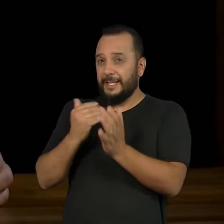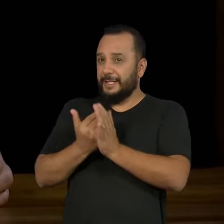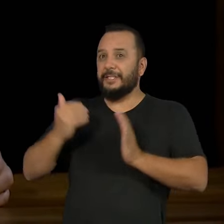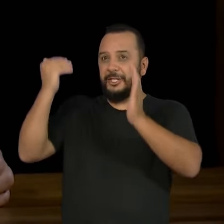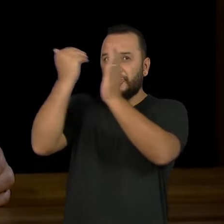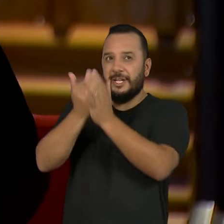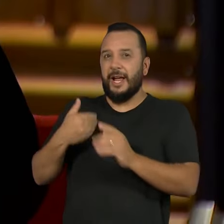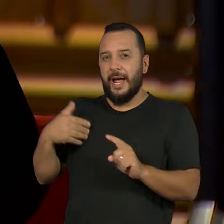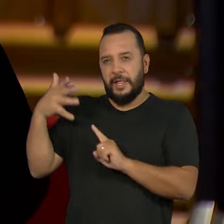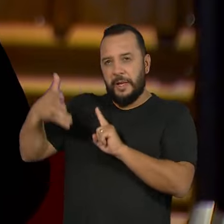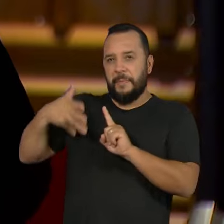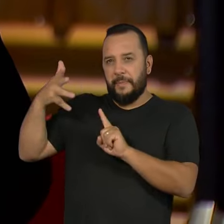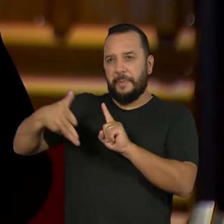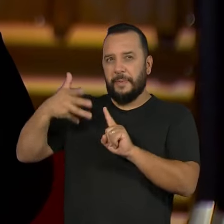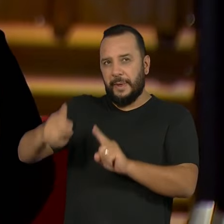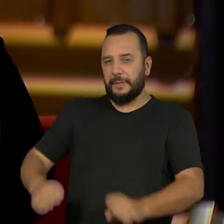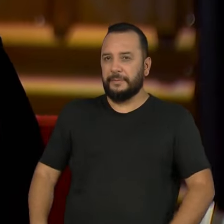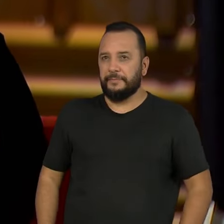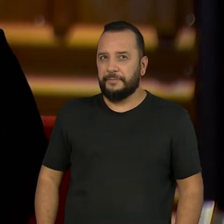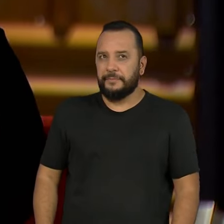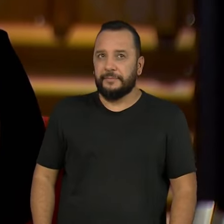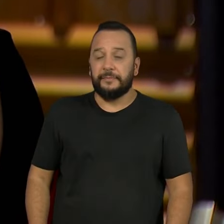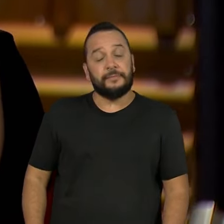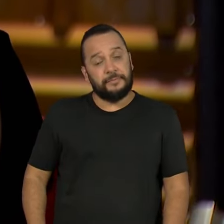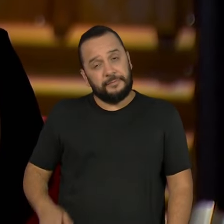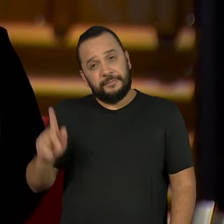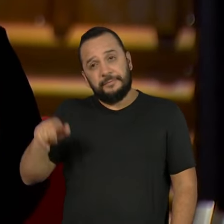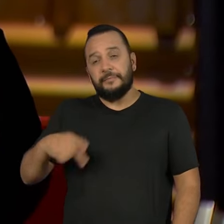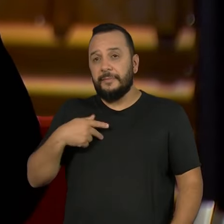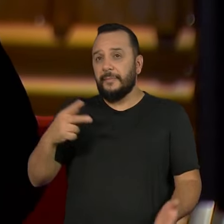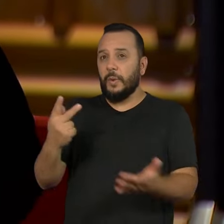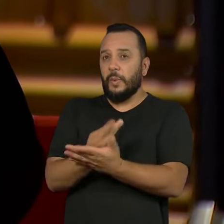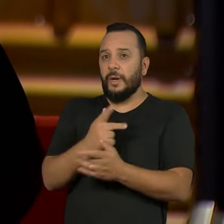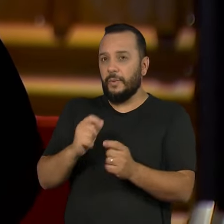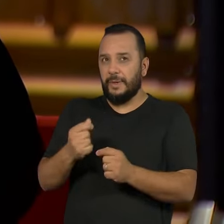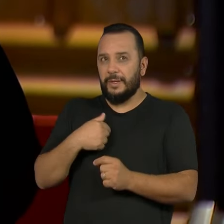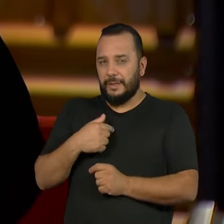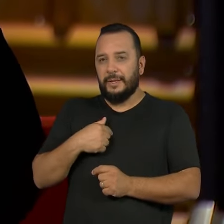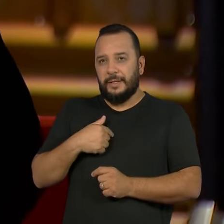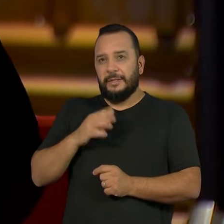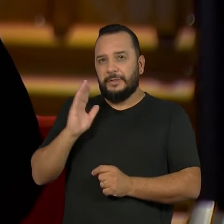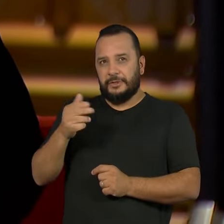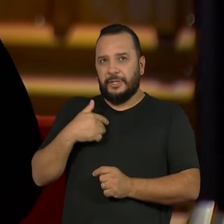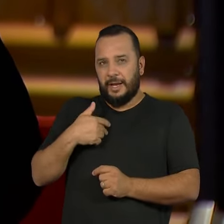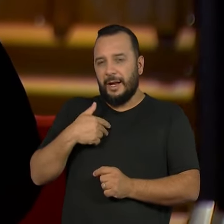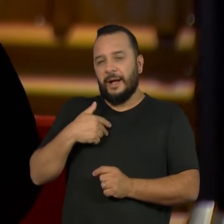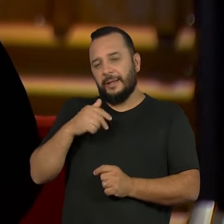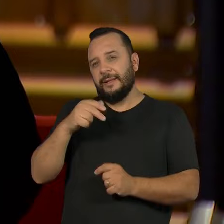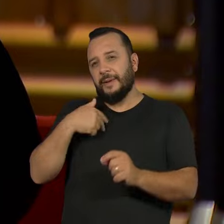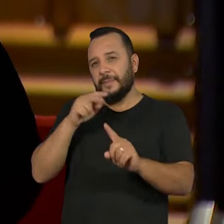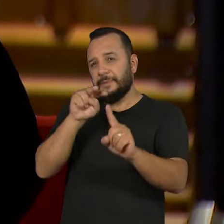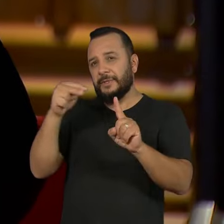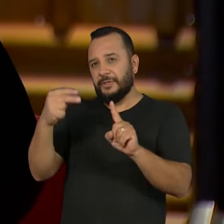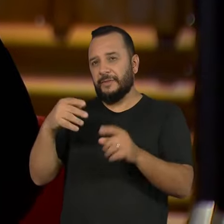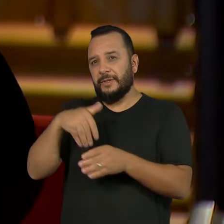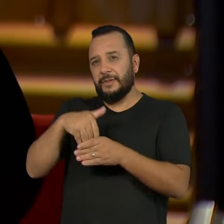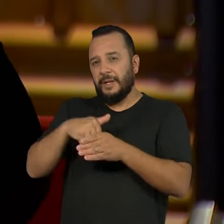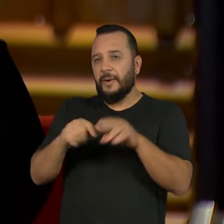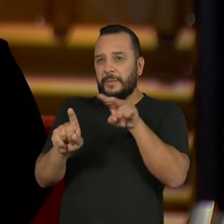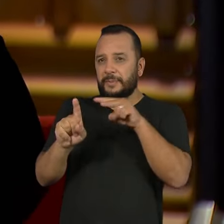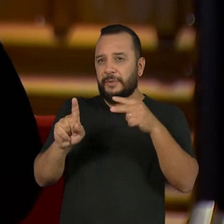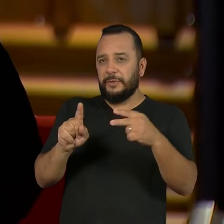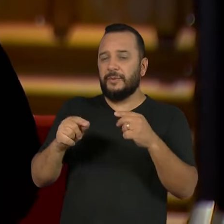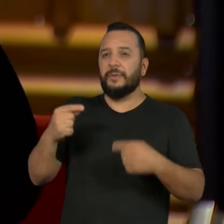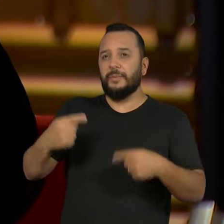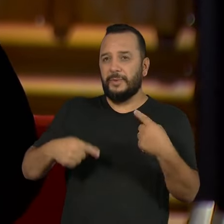eh um e e iso é um erro da cobertura eleitoral e da cobertura política também sobre esse campo na por qu Campo na esse